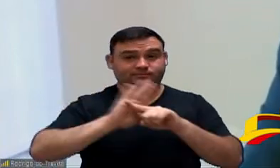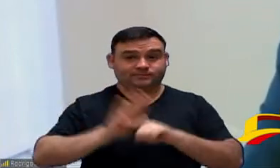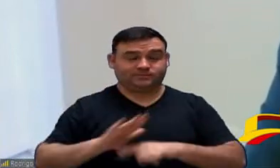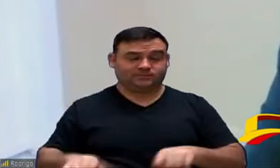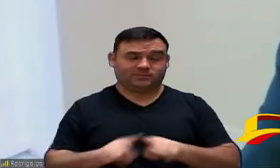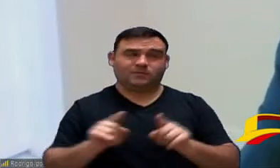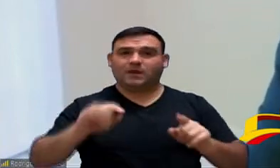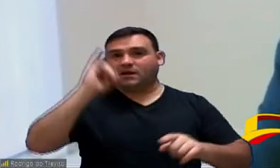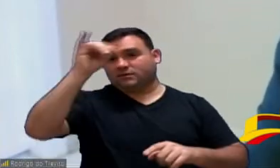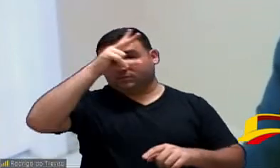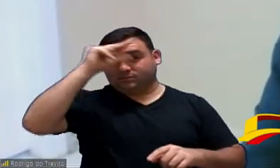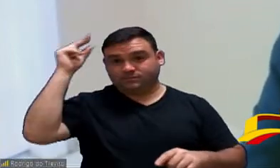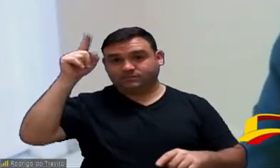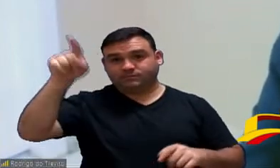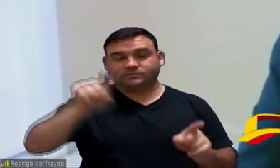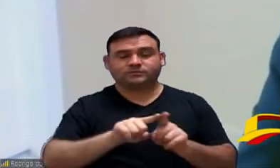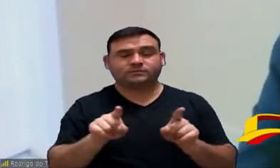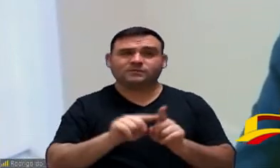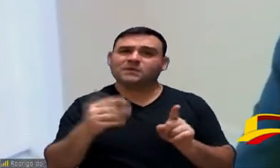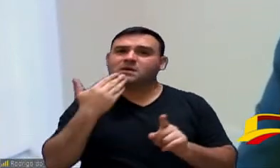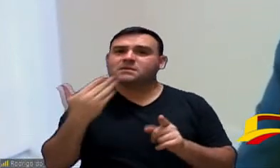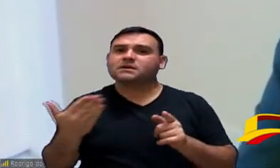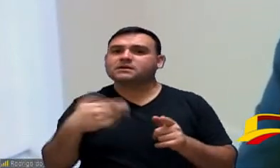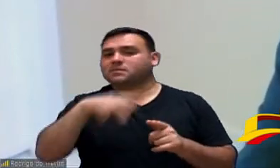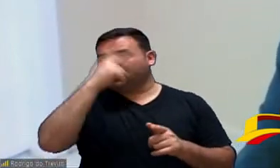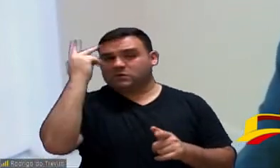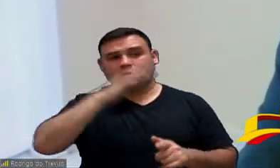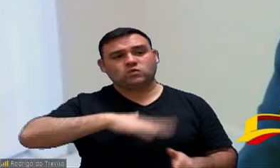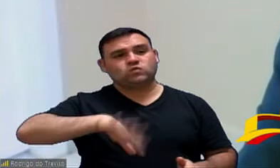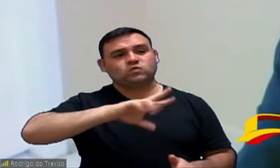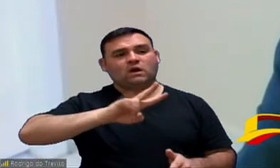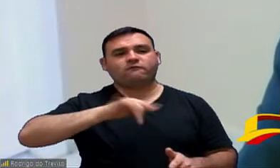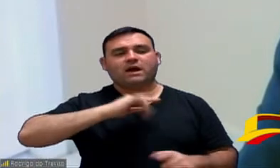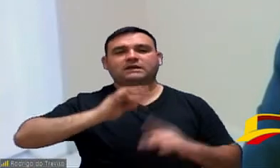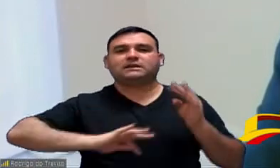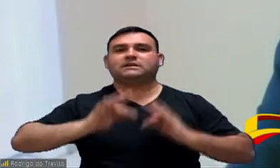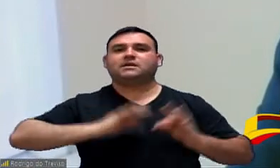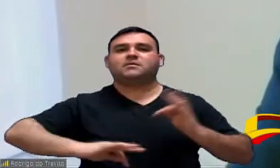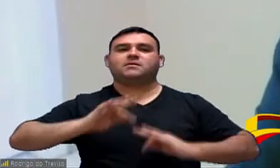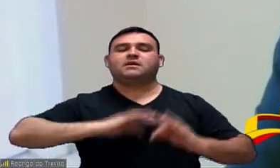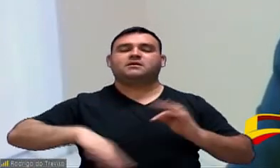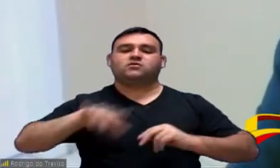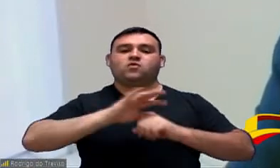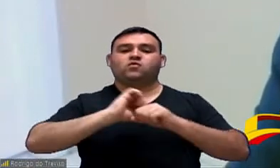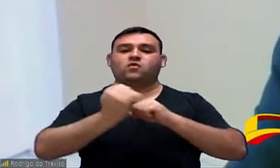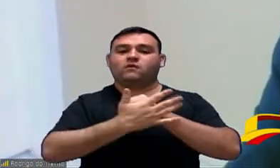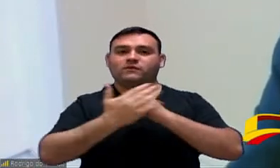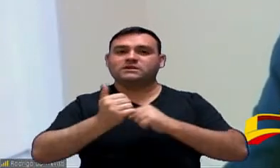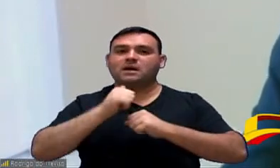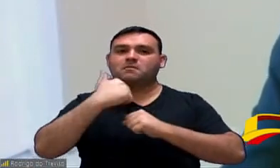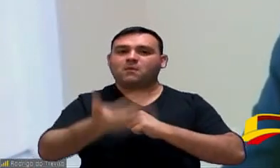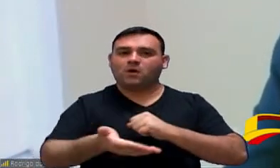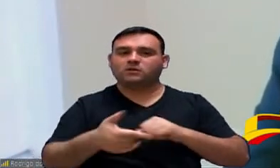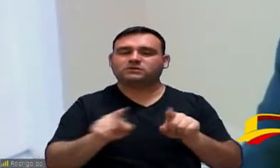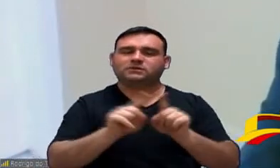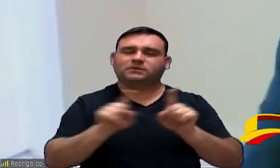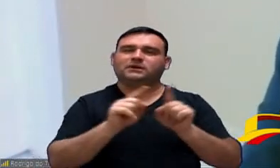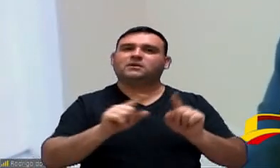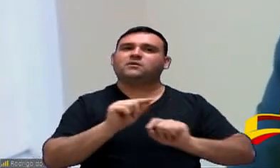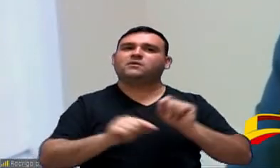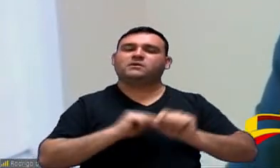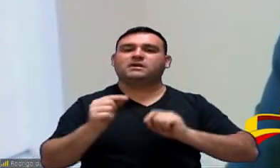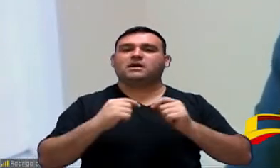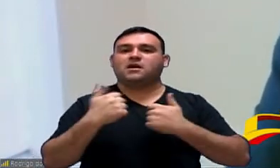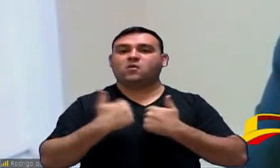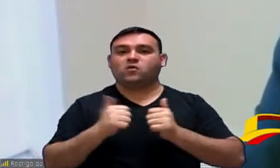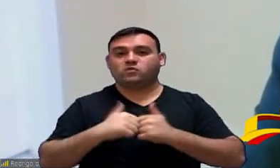ofício para a prefeitura e estar pedindo para o pessoal que vai fazer esse tratamento pós-Covid um vale-transporte